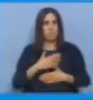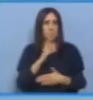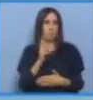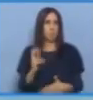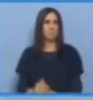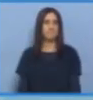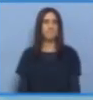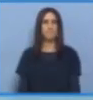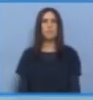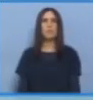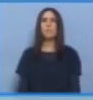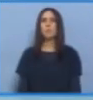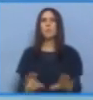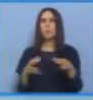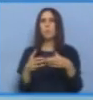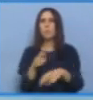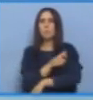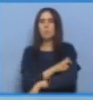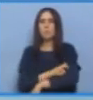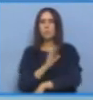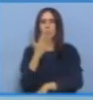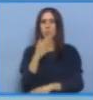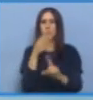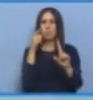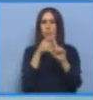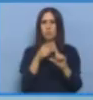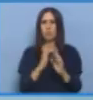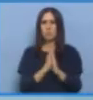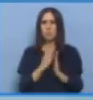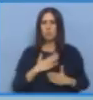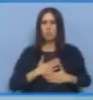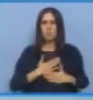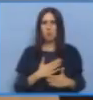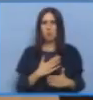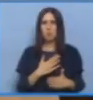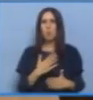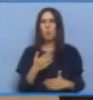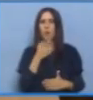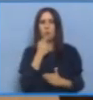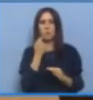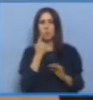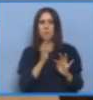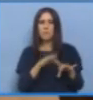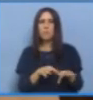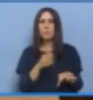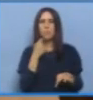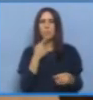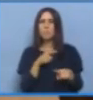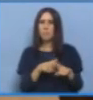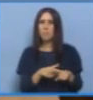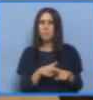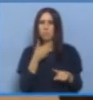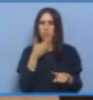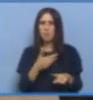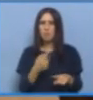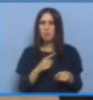O grupo mais representativo dos voluntários missionários continua a ser aqueles ou que no fim do curso ou numa pausa do curso fazem uma